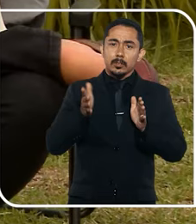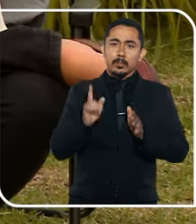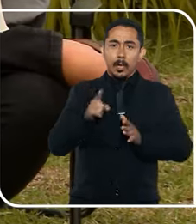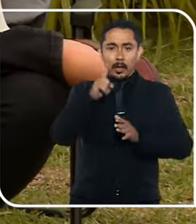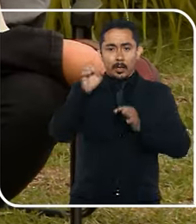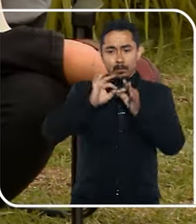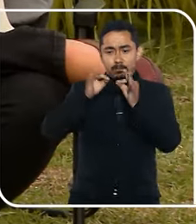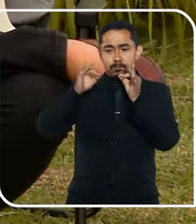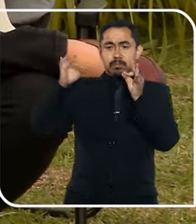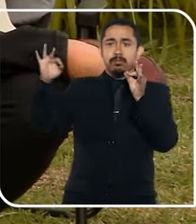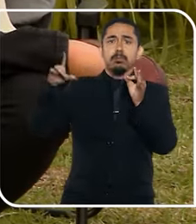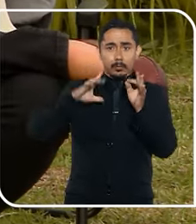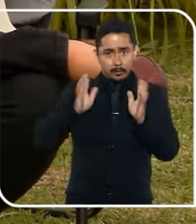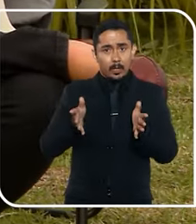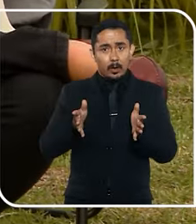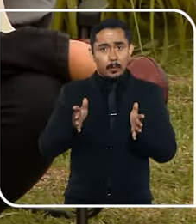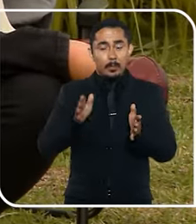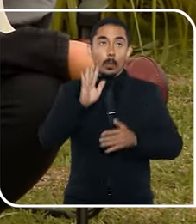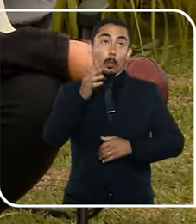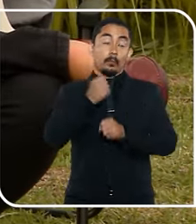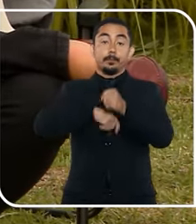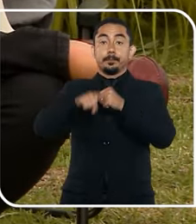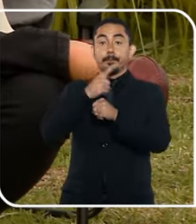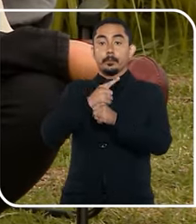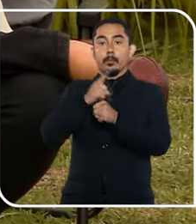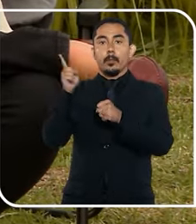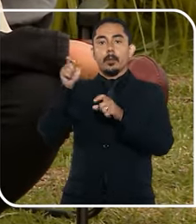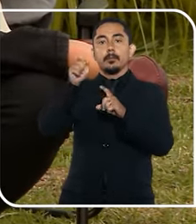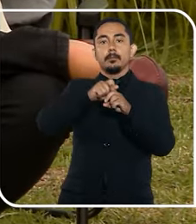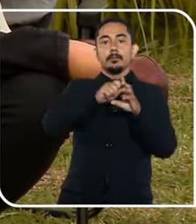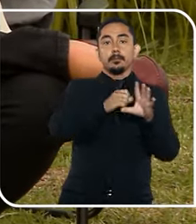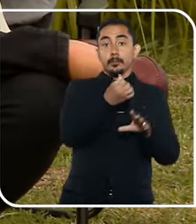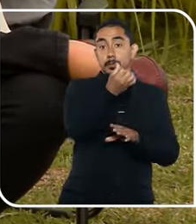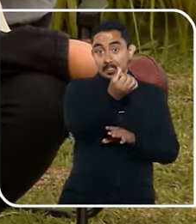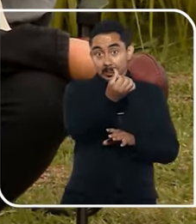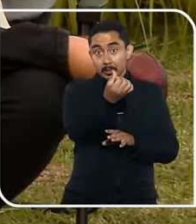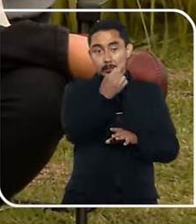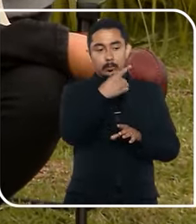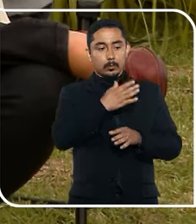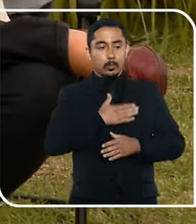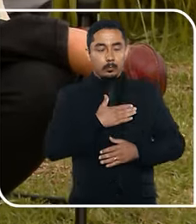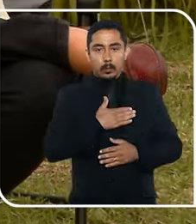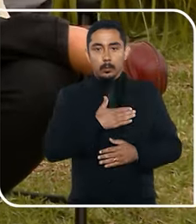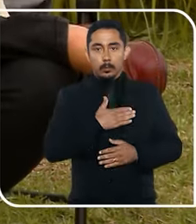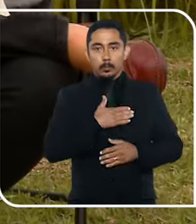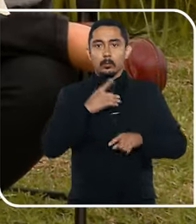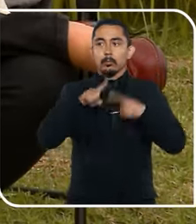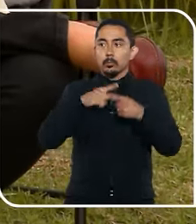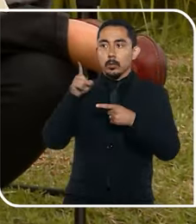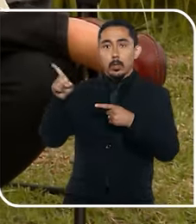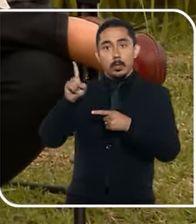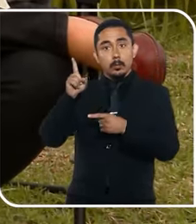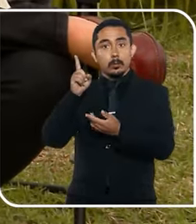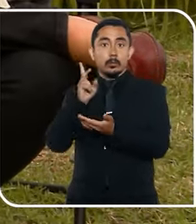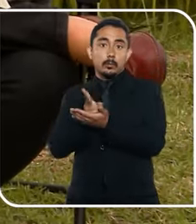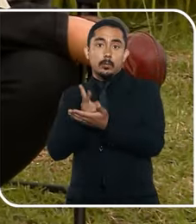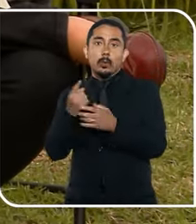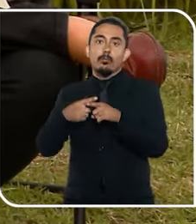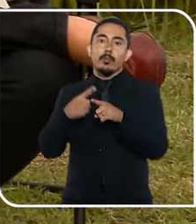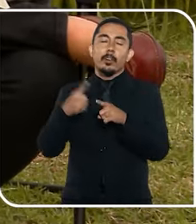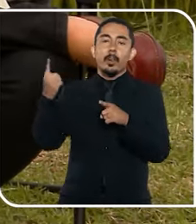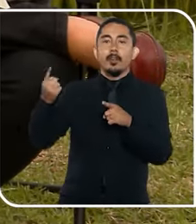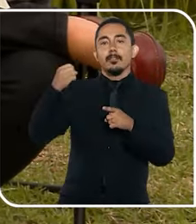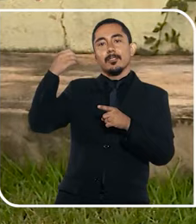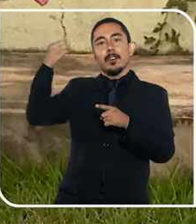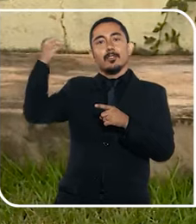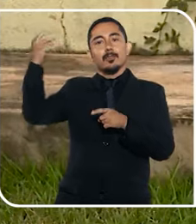fora do Brasil e ela ficou comigo. E aí, quando ele voltou de viagem, ele me falou, agora eu tô com muita saudade dela e você